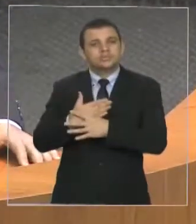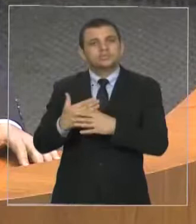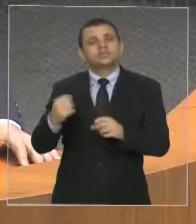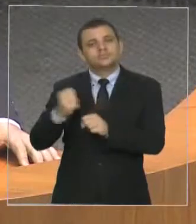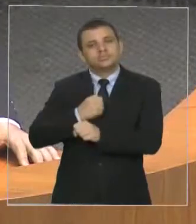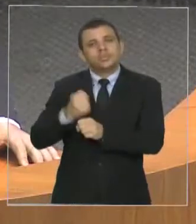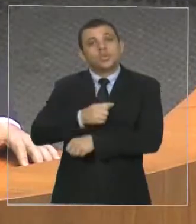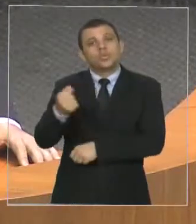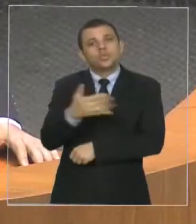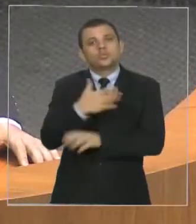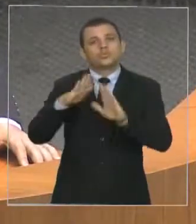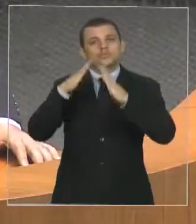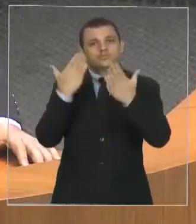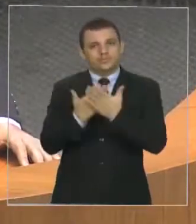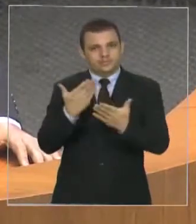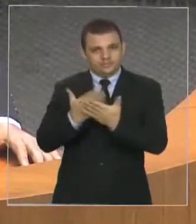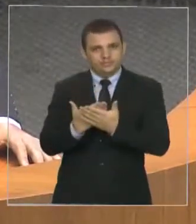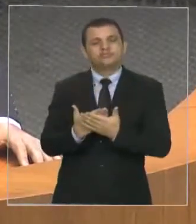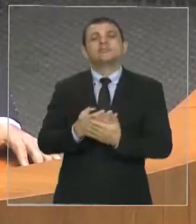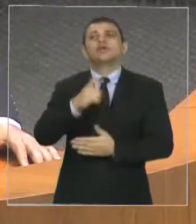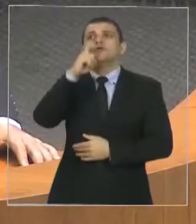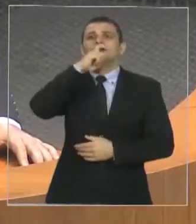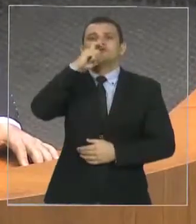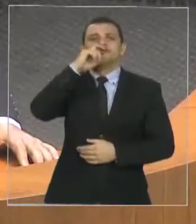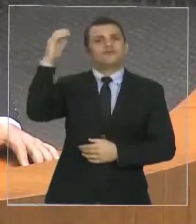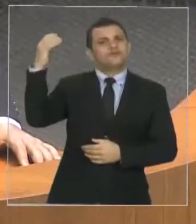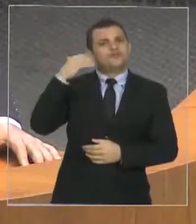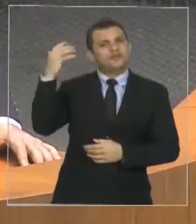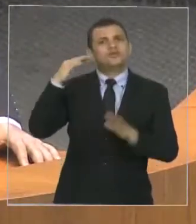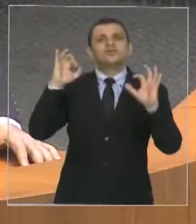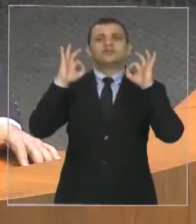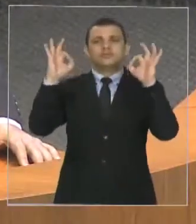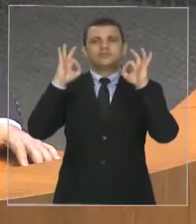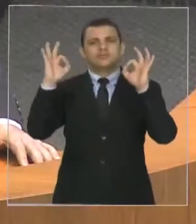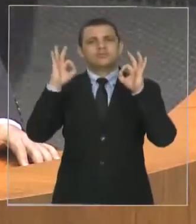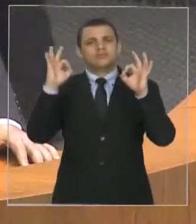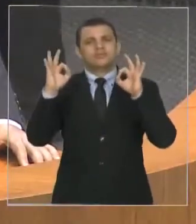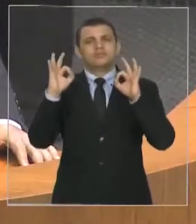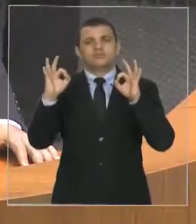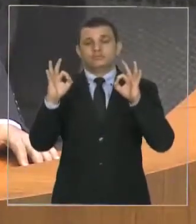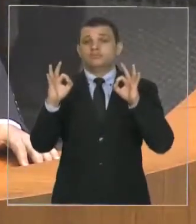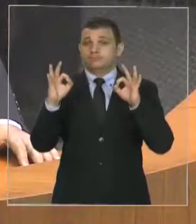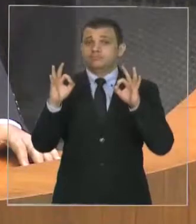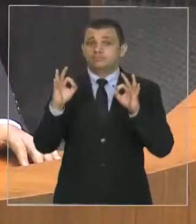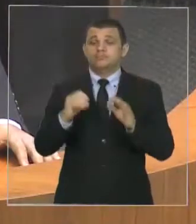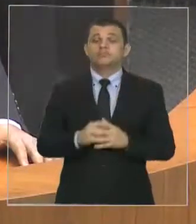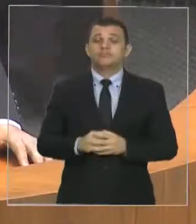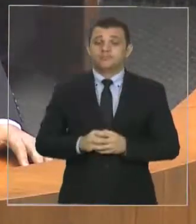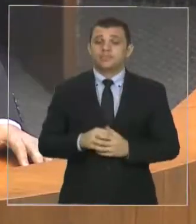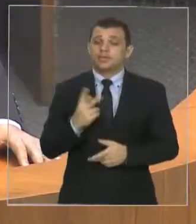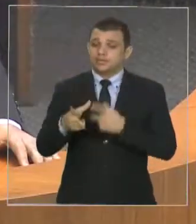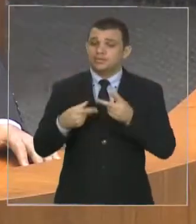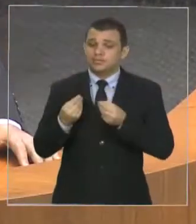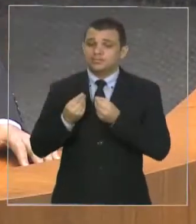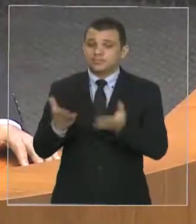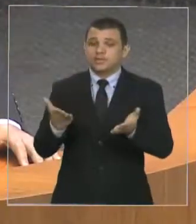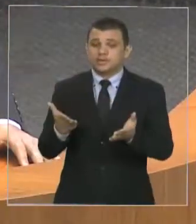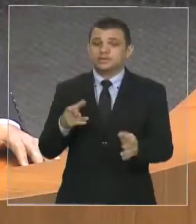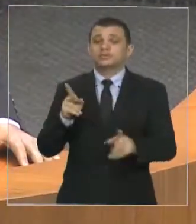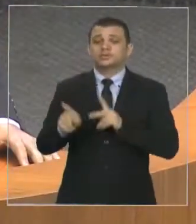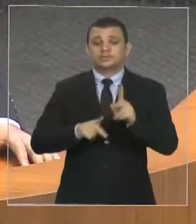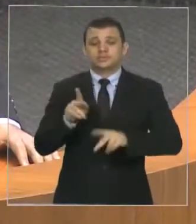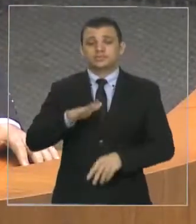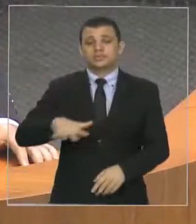necessária, com climatização, padrão elevado, presente, garantido ao povo daquela